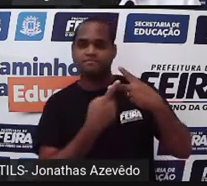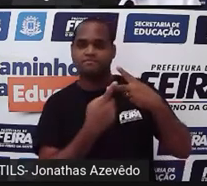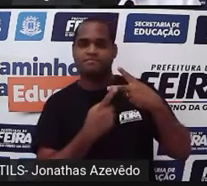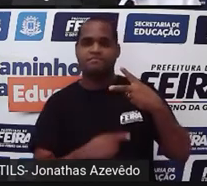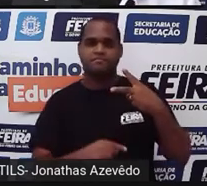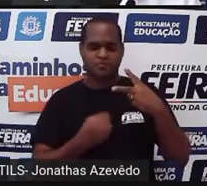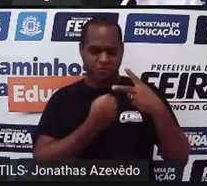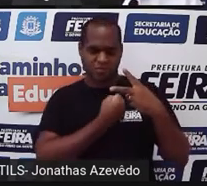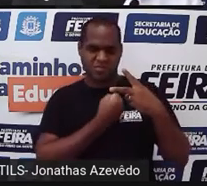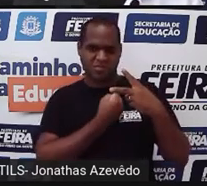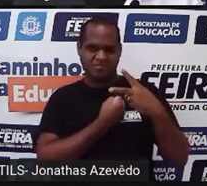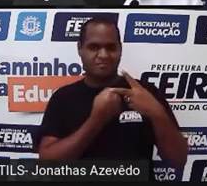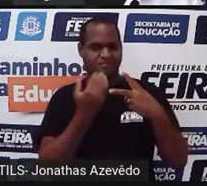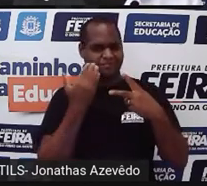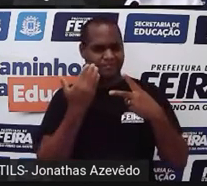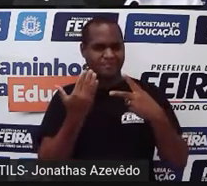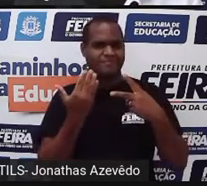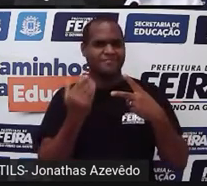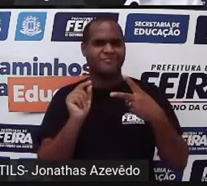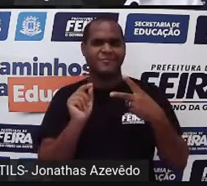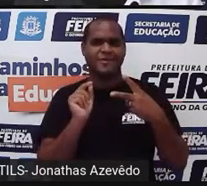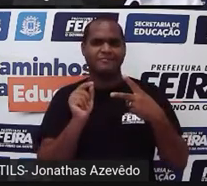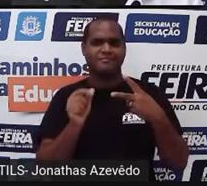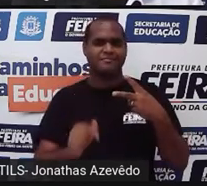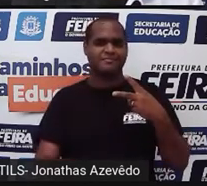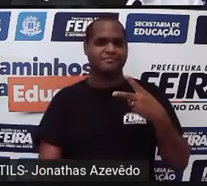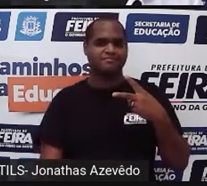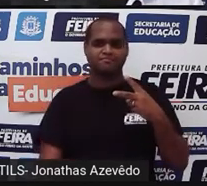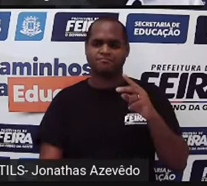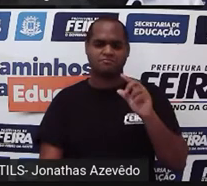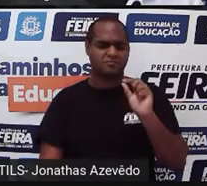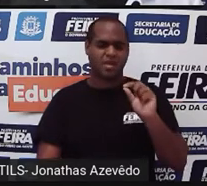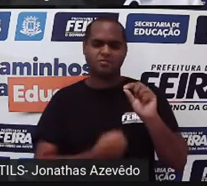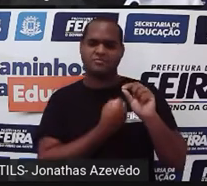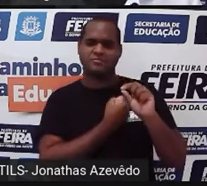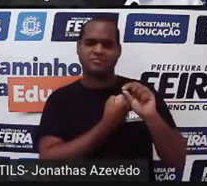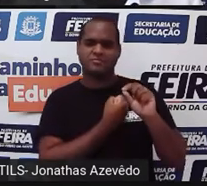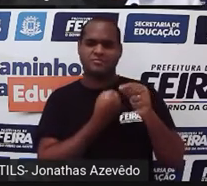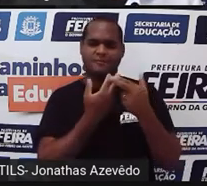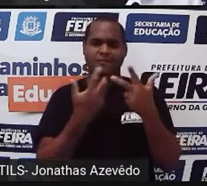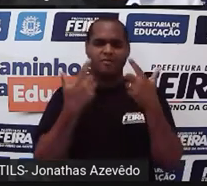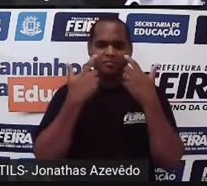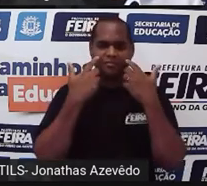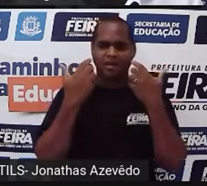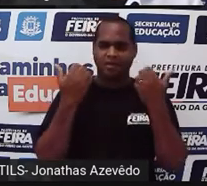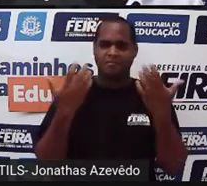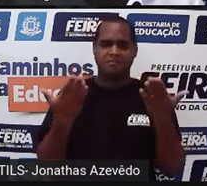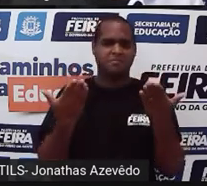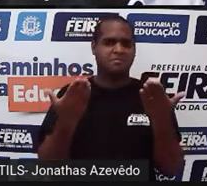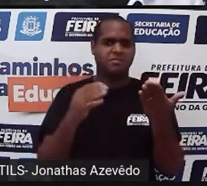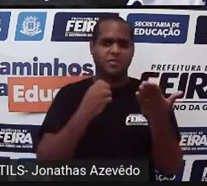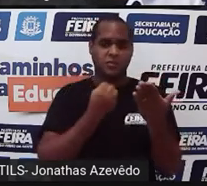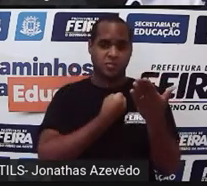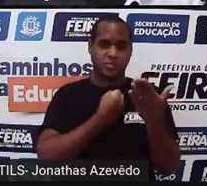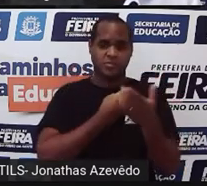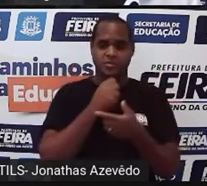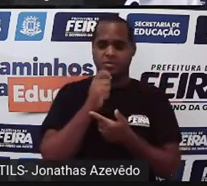Segundo, o que é que os números representam? Aqueles números que apareceram ali